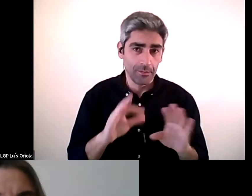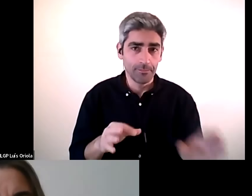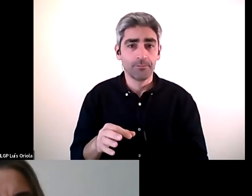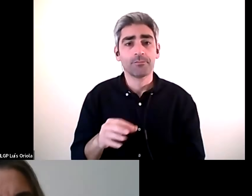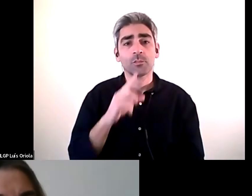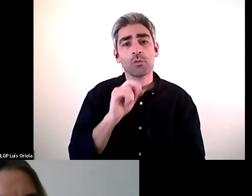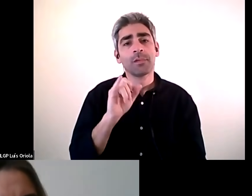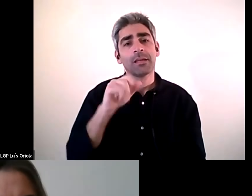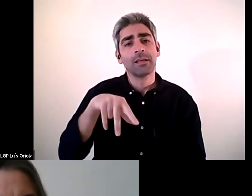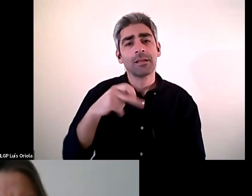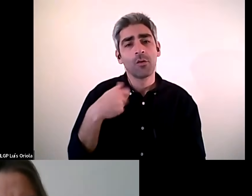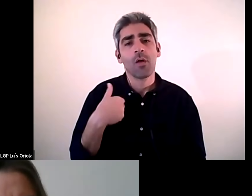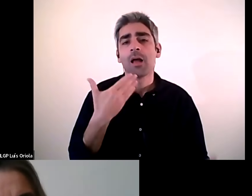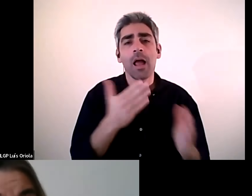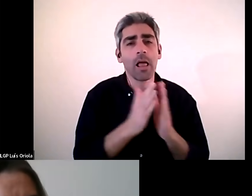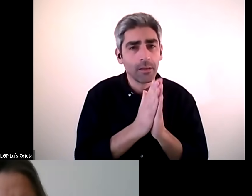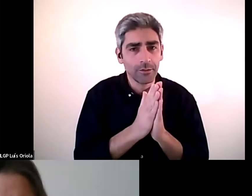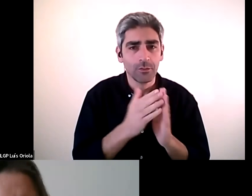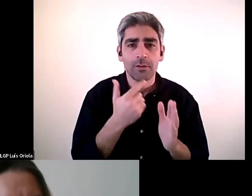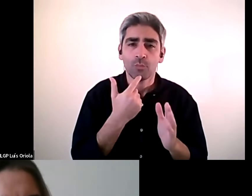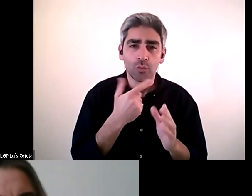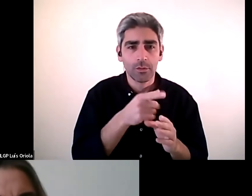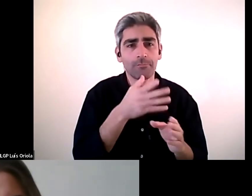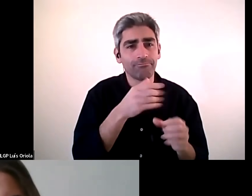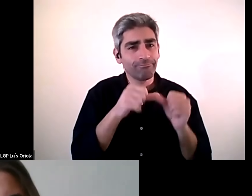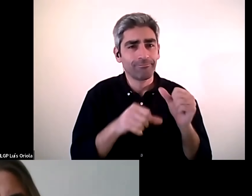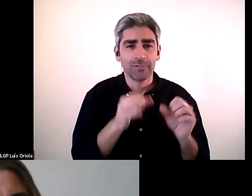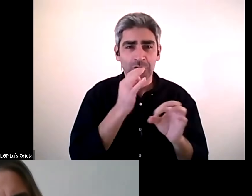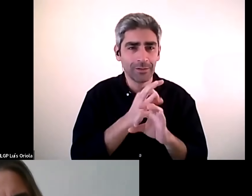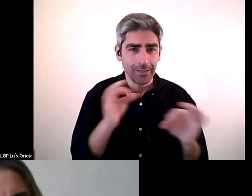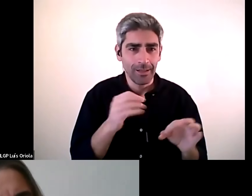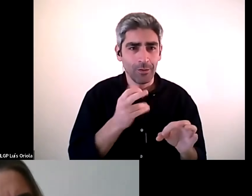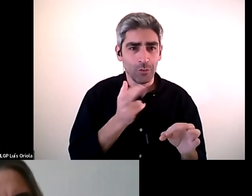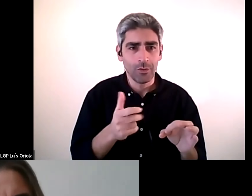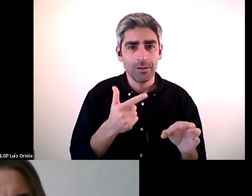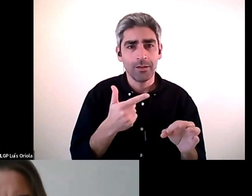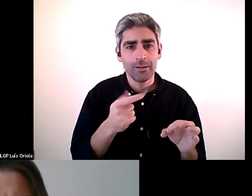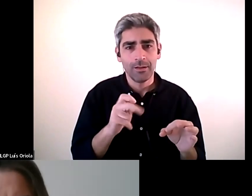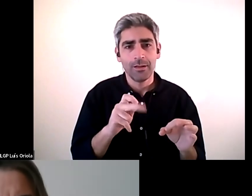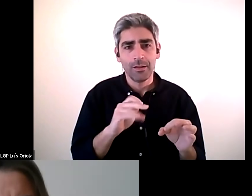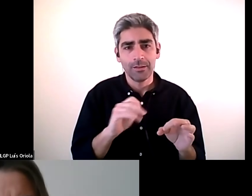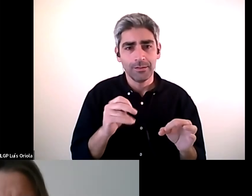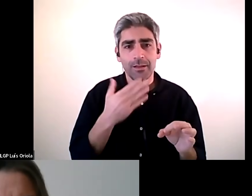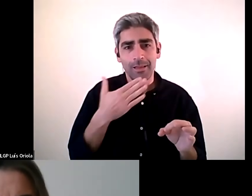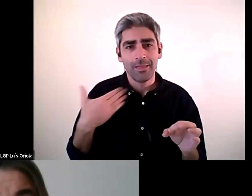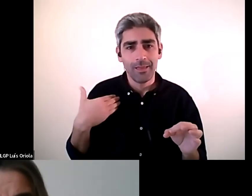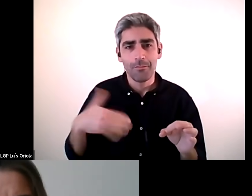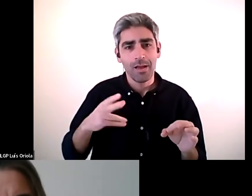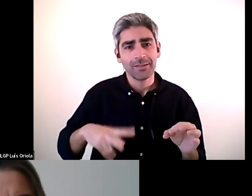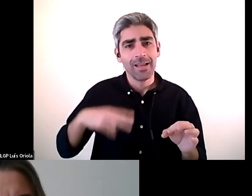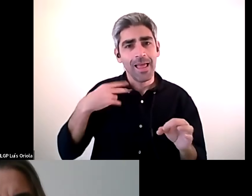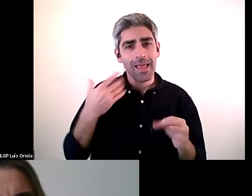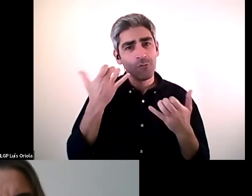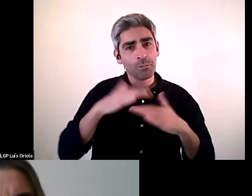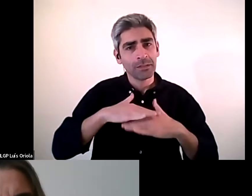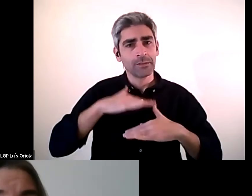nome do INA, eu agradeço imenso a excelente apresentação da doutora Teresa, certamente ficámos muito mais enriquecidos